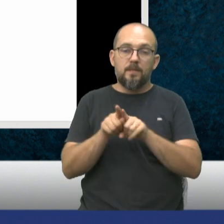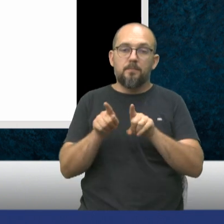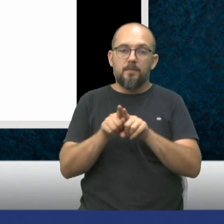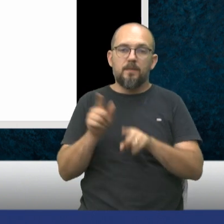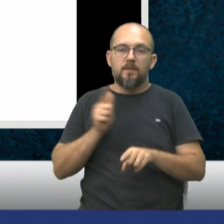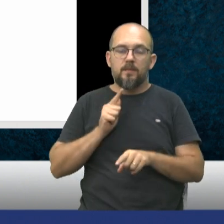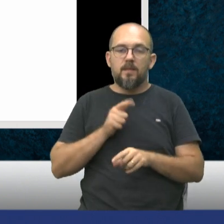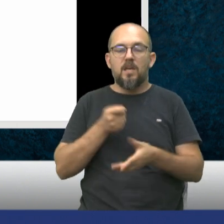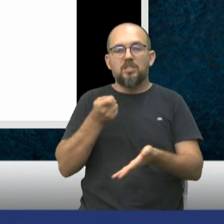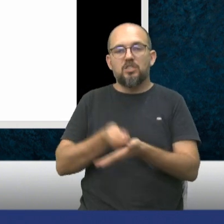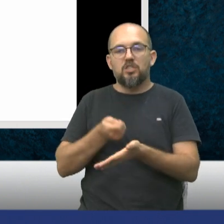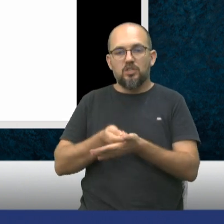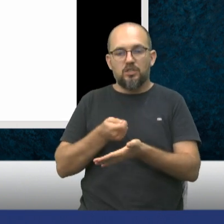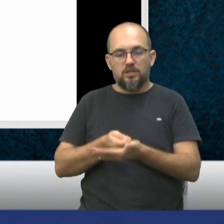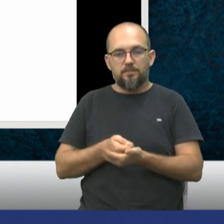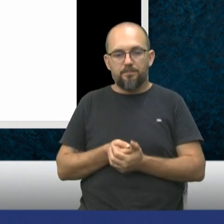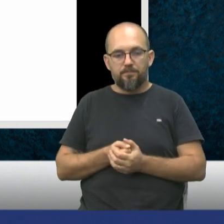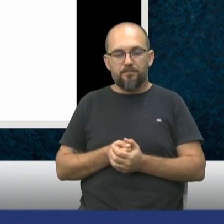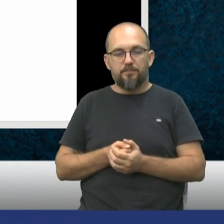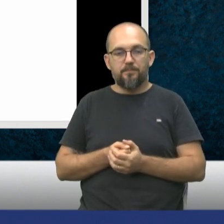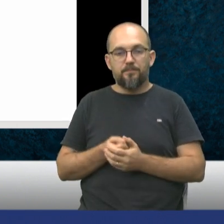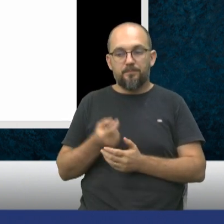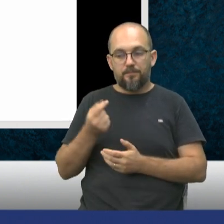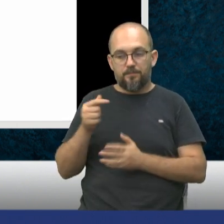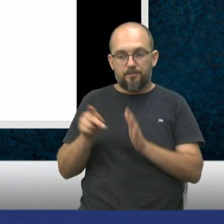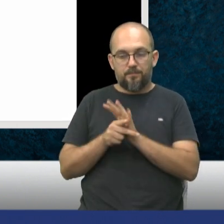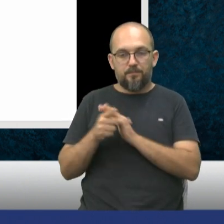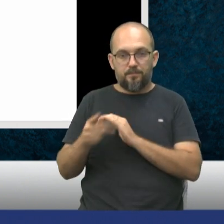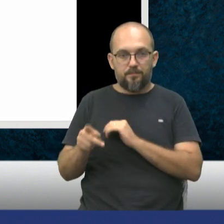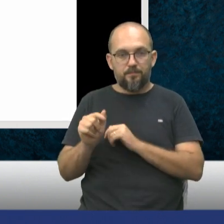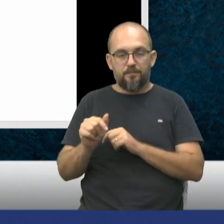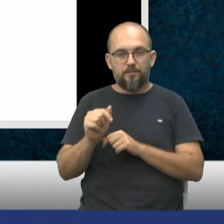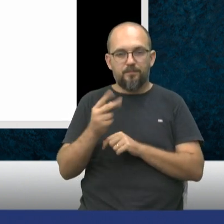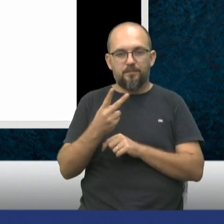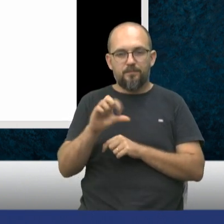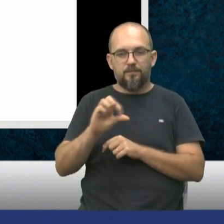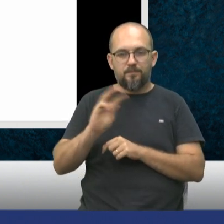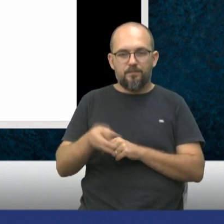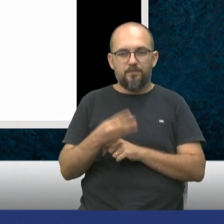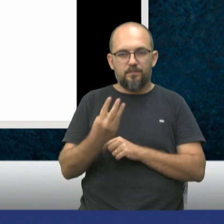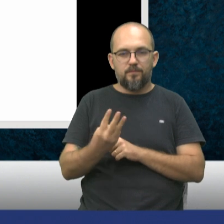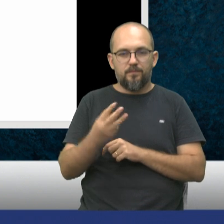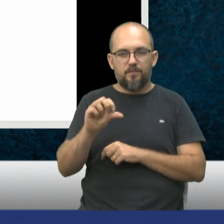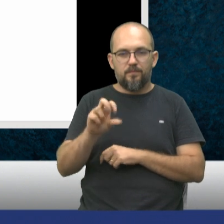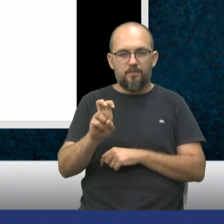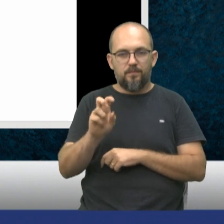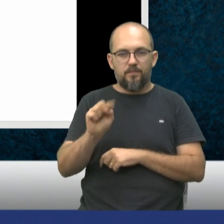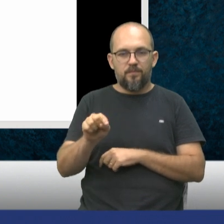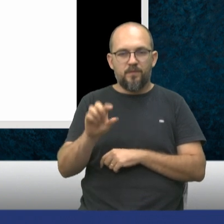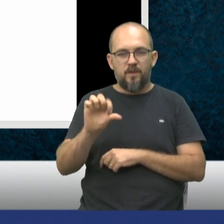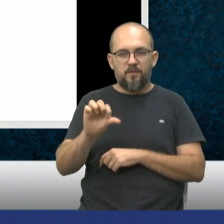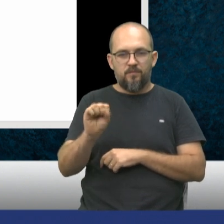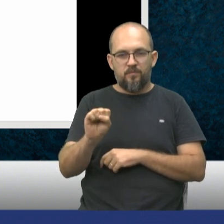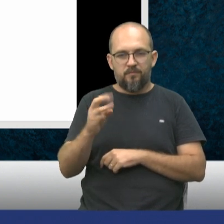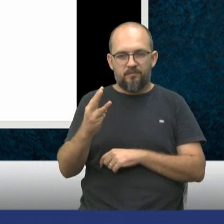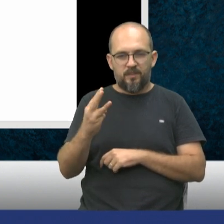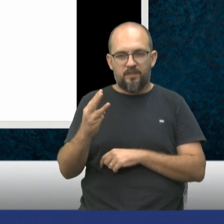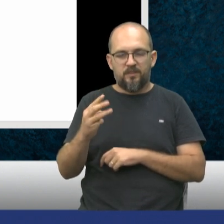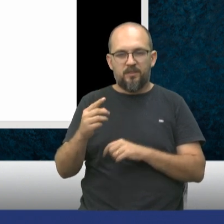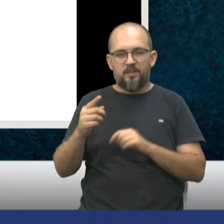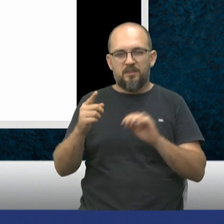uma exigência que desse valor dos 29.395.983